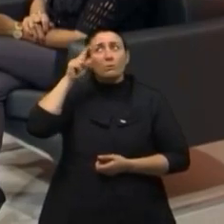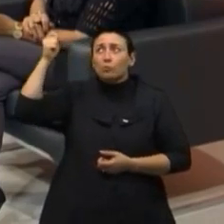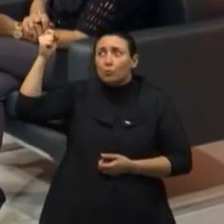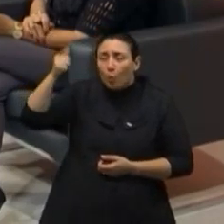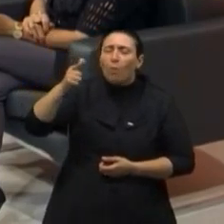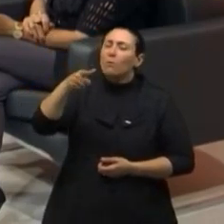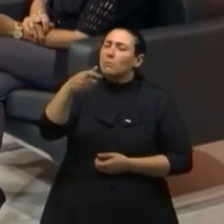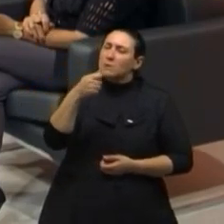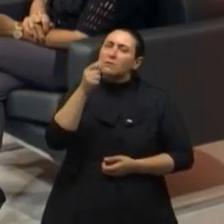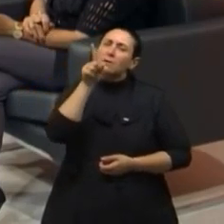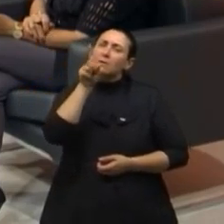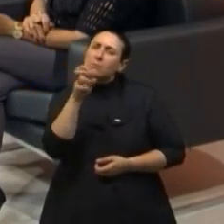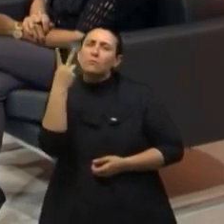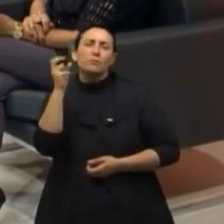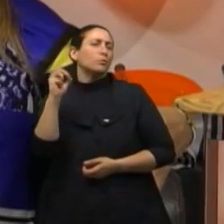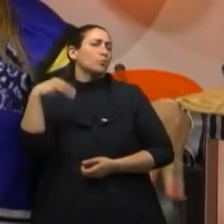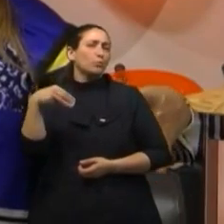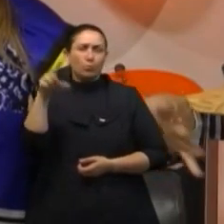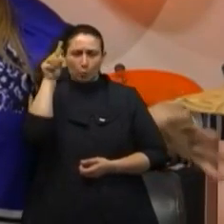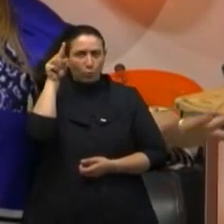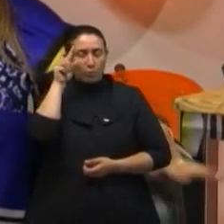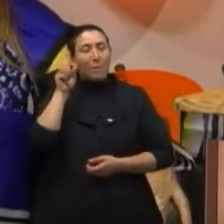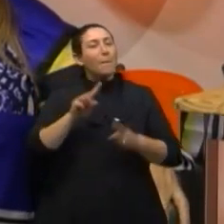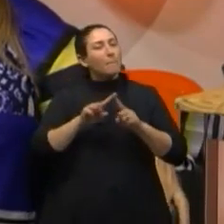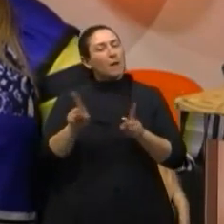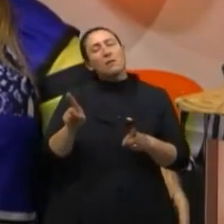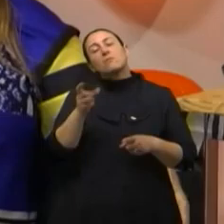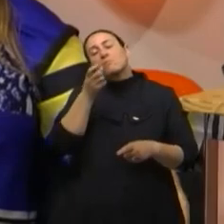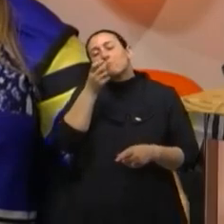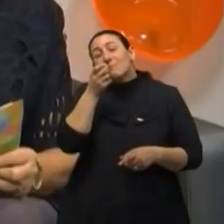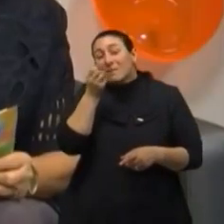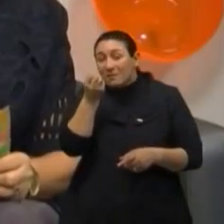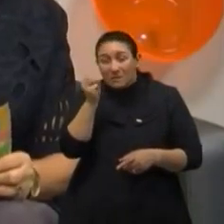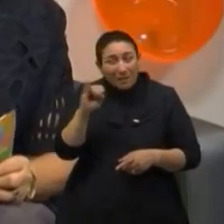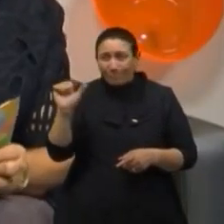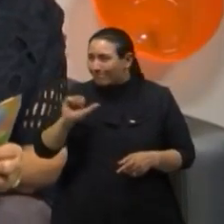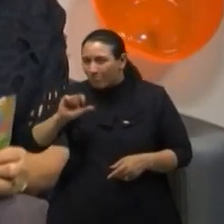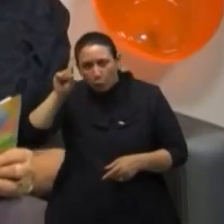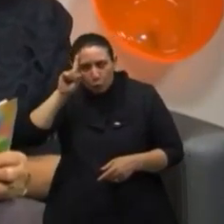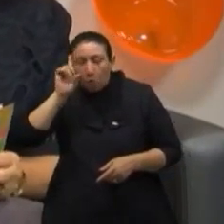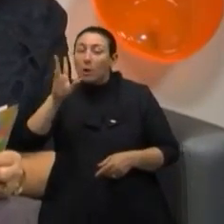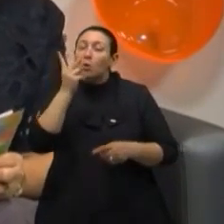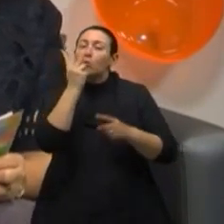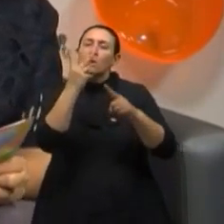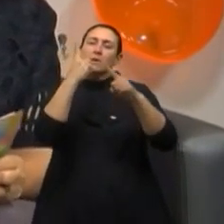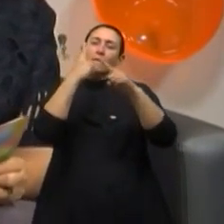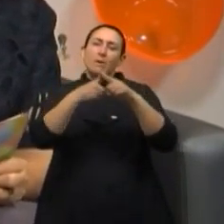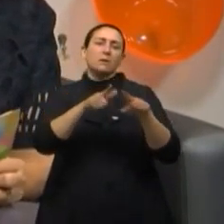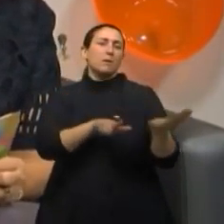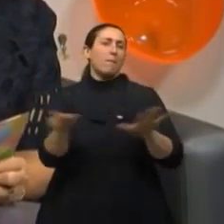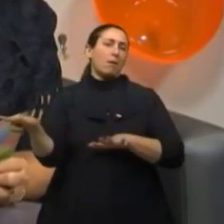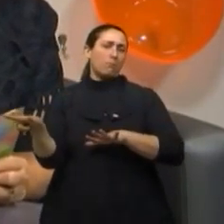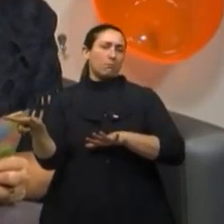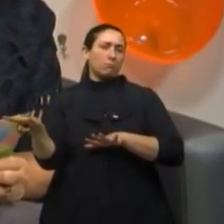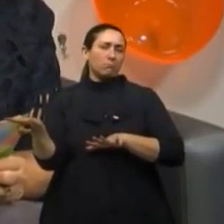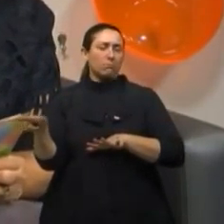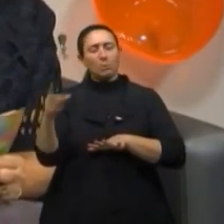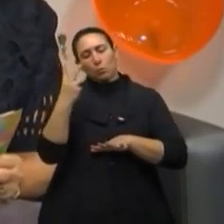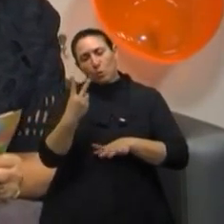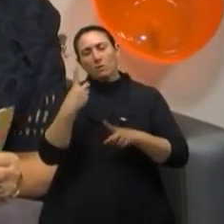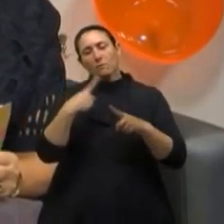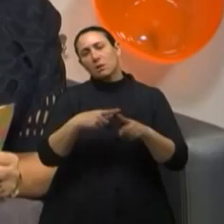mas é pelo menos dois dias na semana ah ok isso que eu gostei pelo menos dois dias na semana 15 a